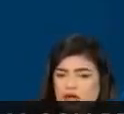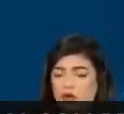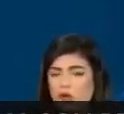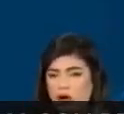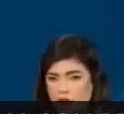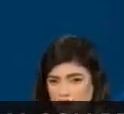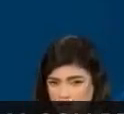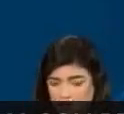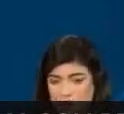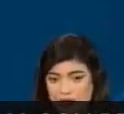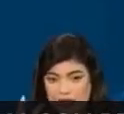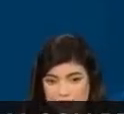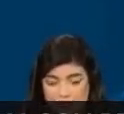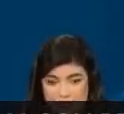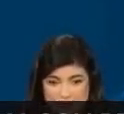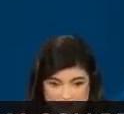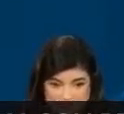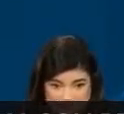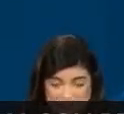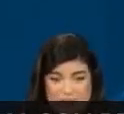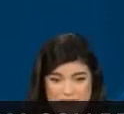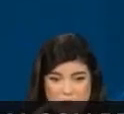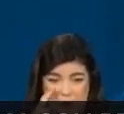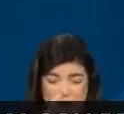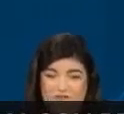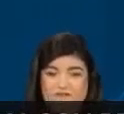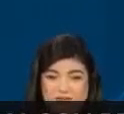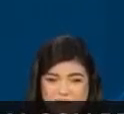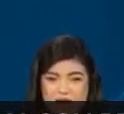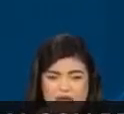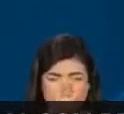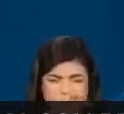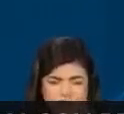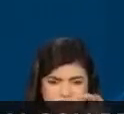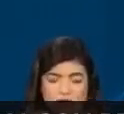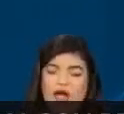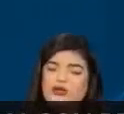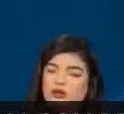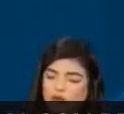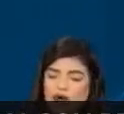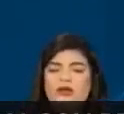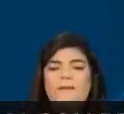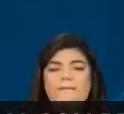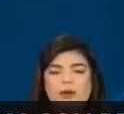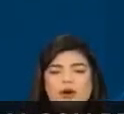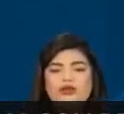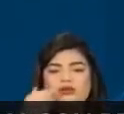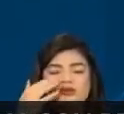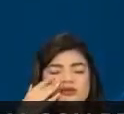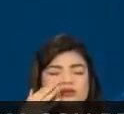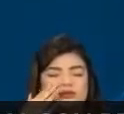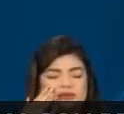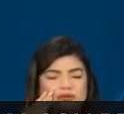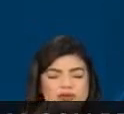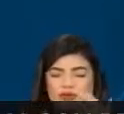alergias. Além dos sintomas mais simples, como olhos vermelhos e visão borrada, a doença também pode causar secreção com pus